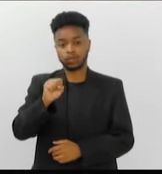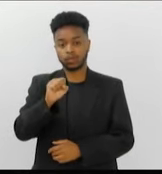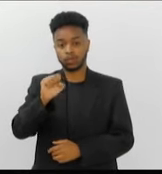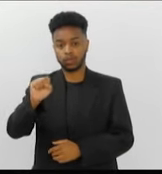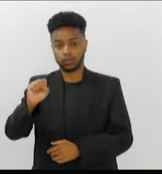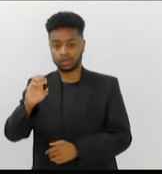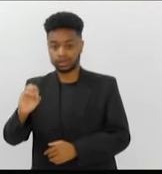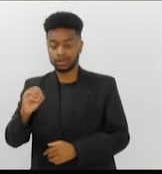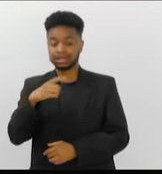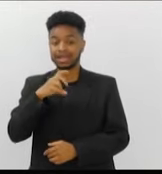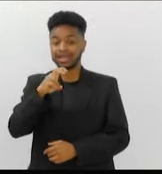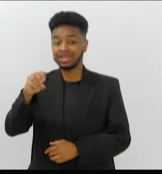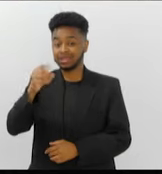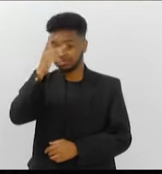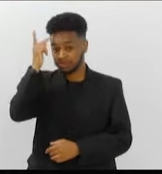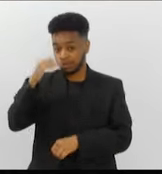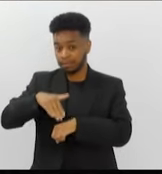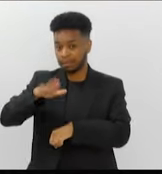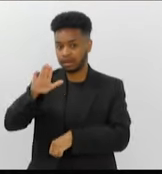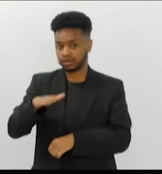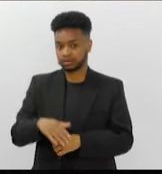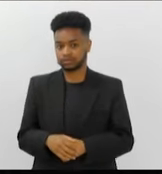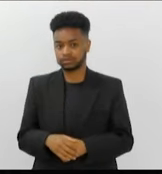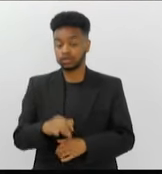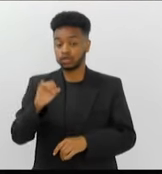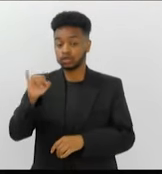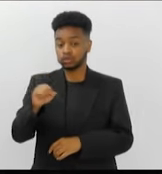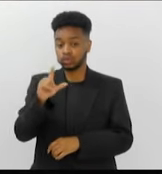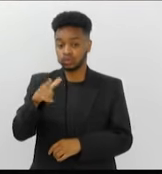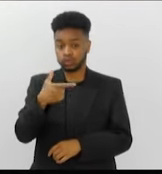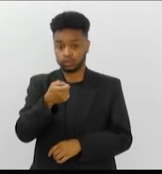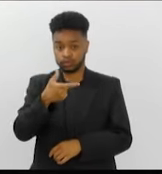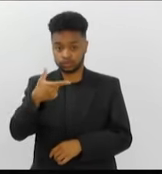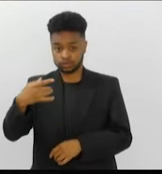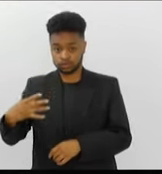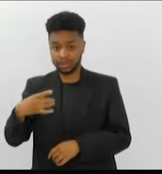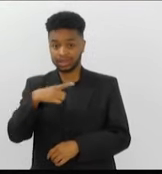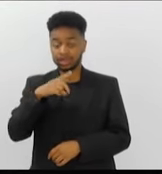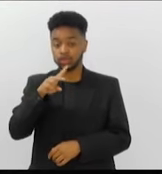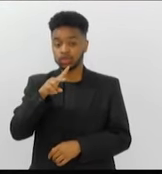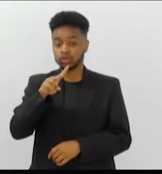1.880, 500 pessoas a mais. Em julho de 24,